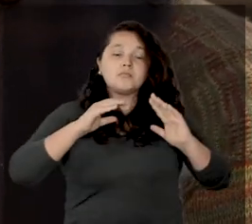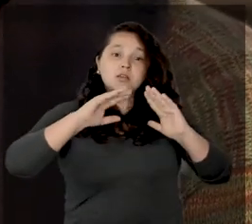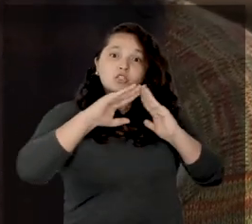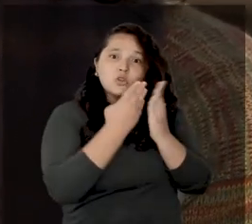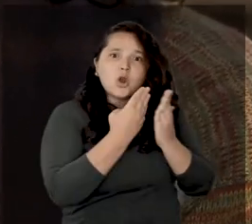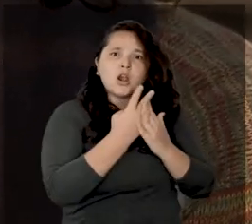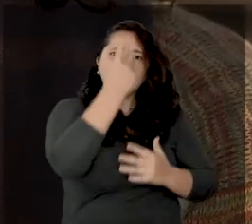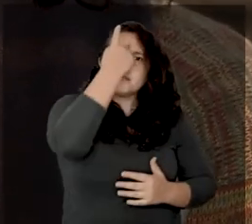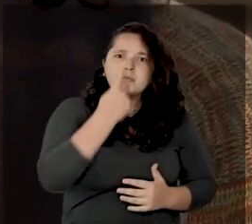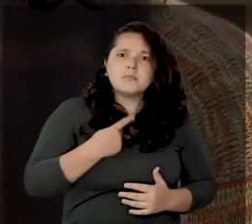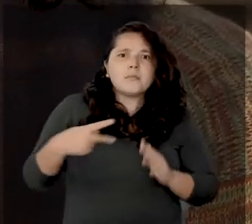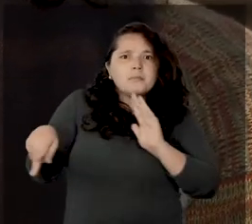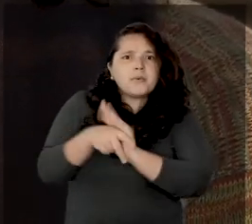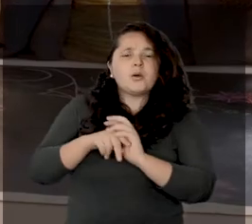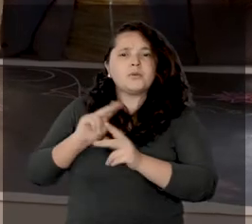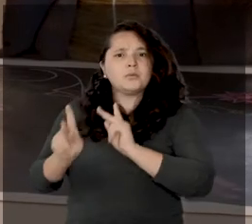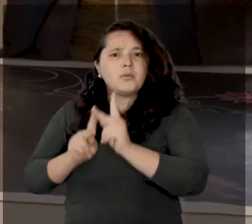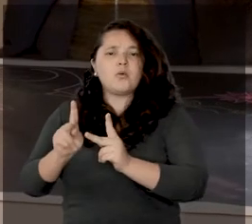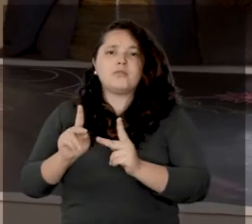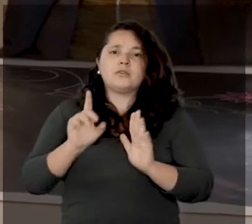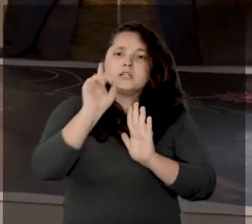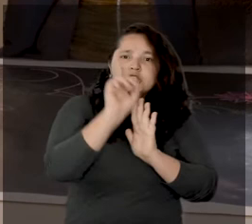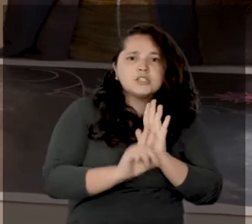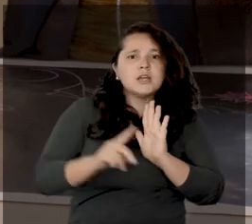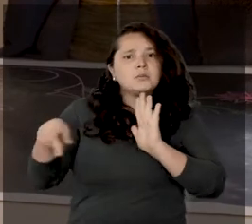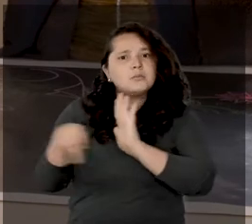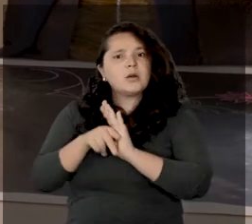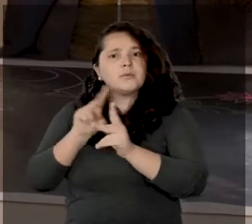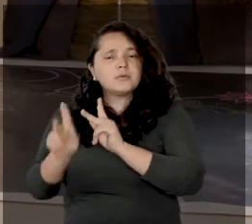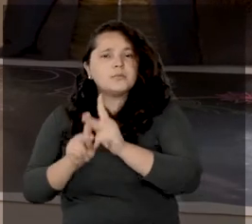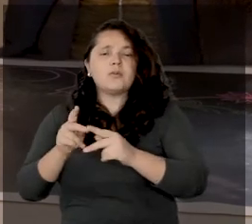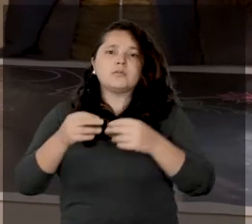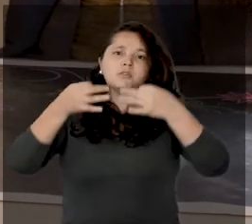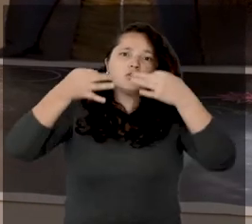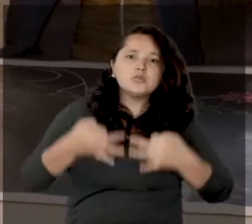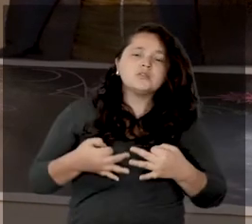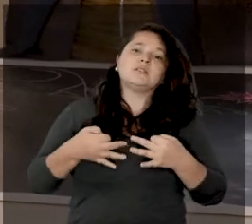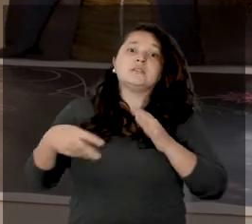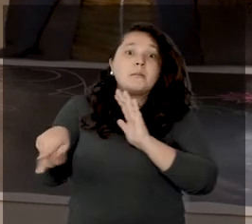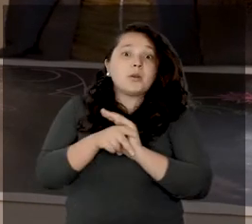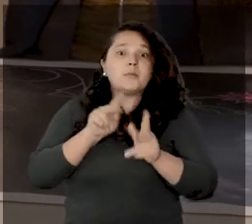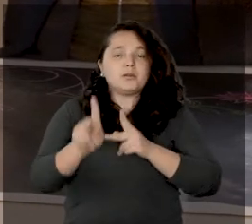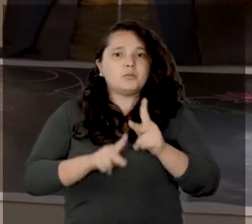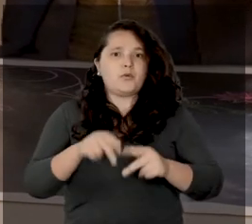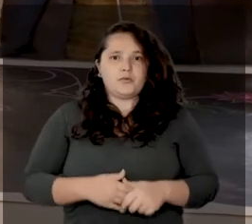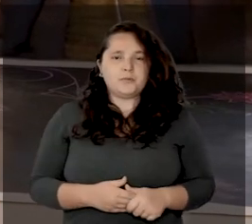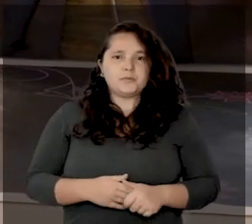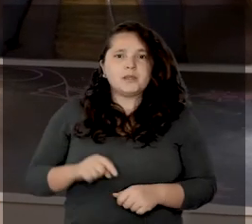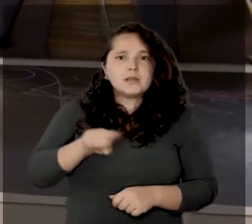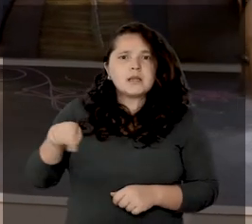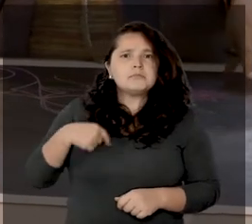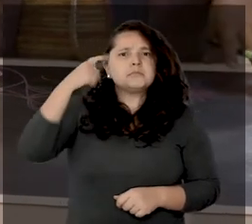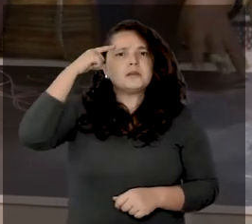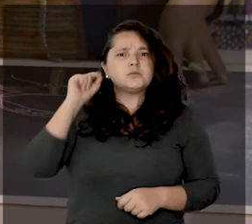a sua própria ideia de direito, justiça, a sua própria ideia de sociedade mesmo constituída com a sua